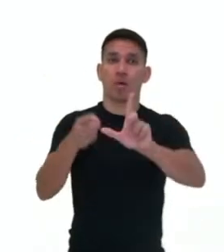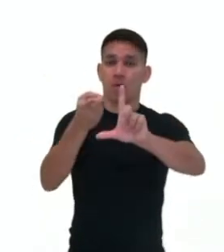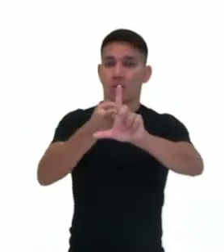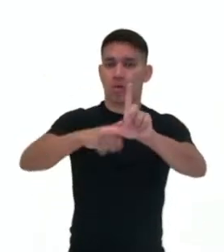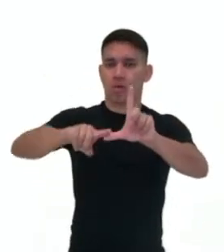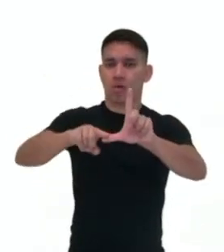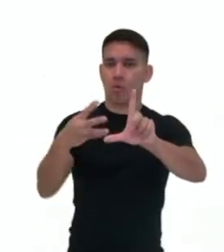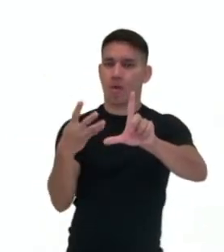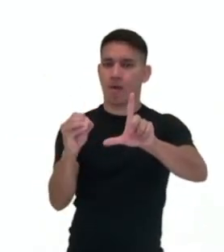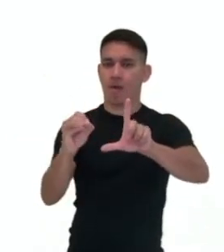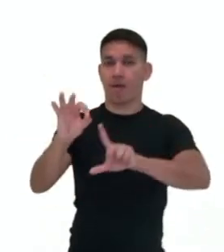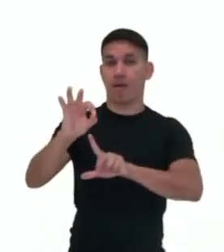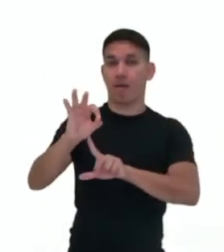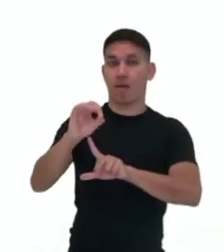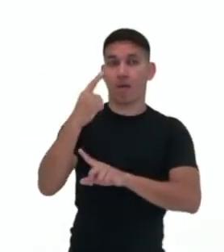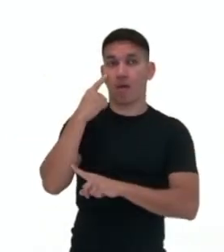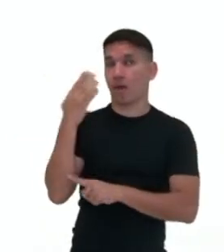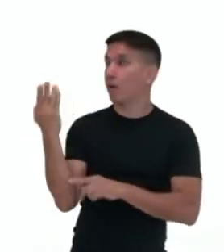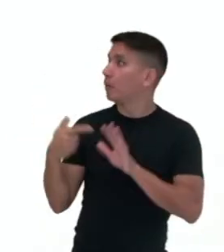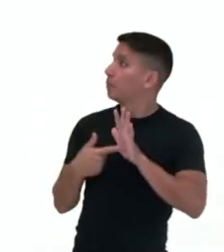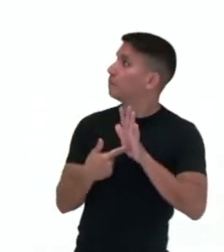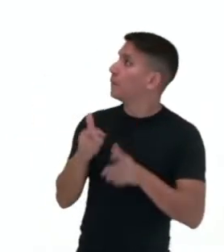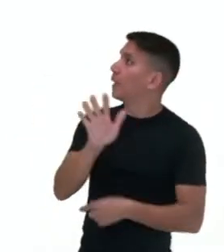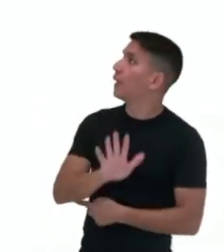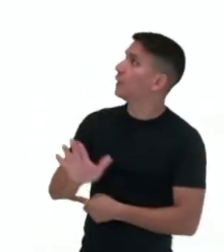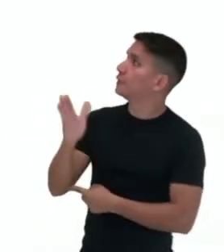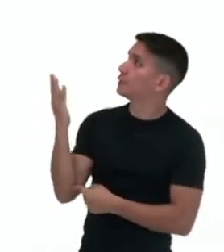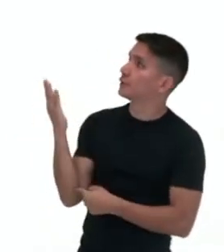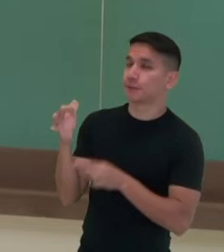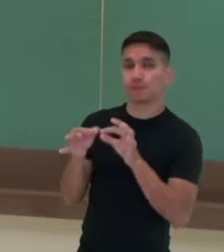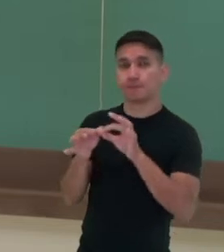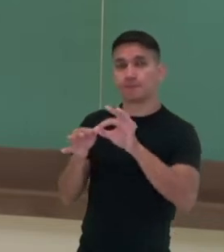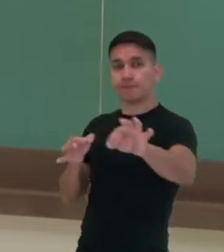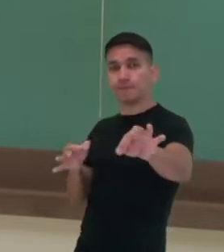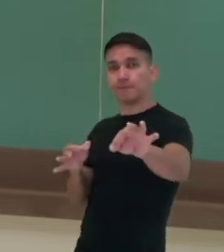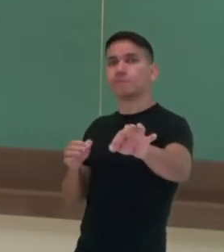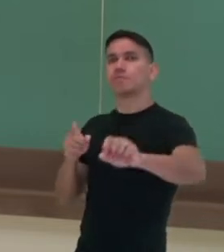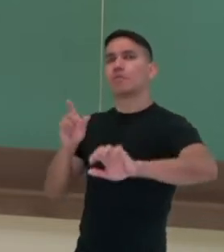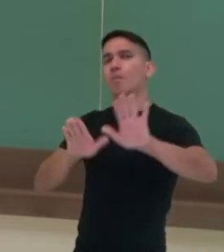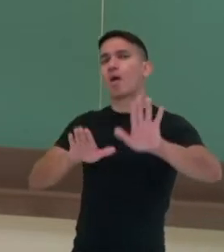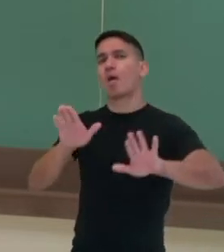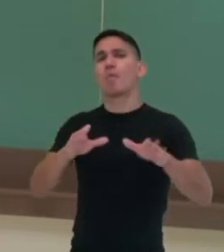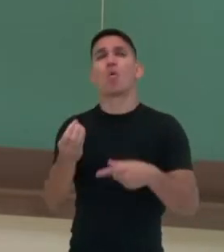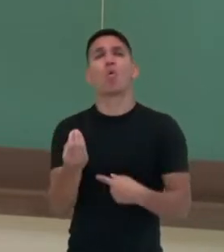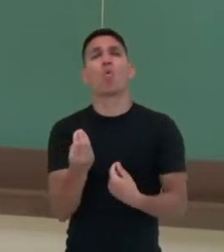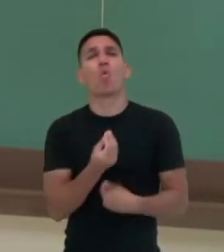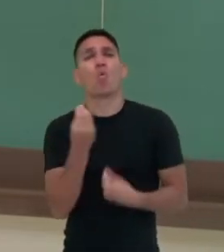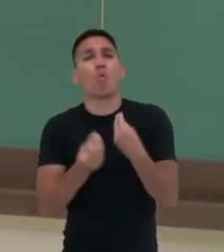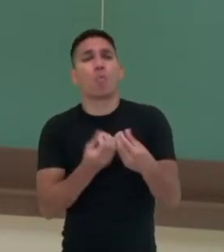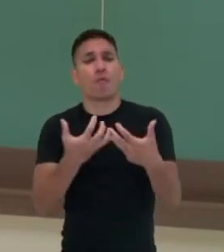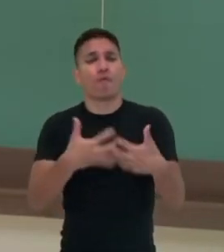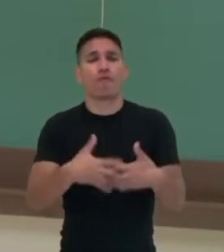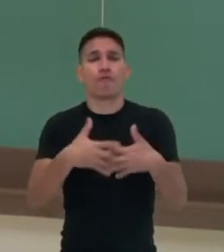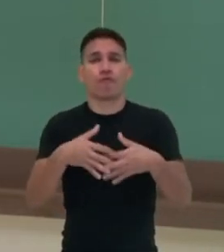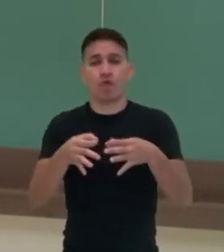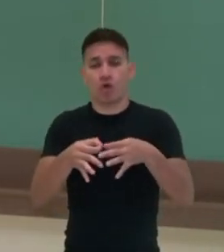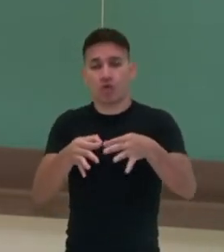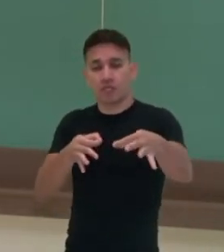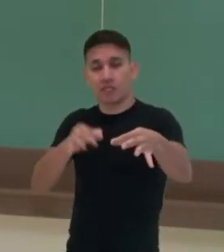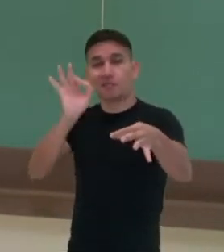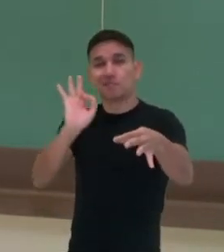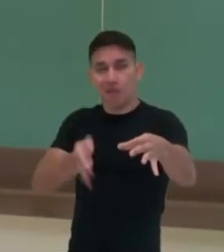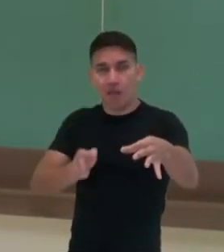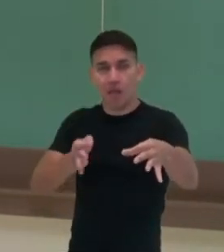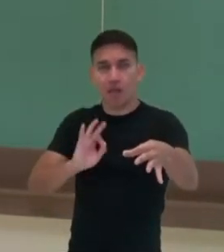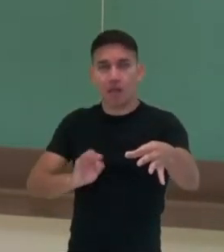tá? Como mostrado na ilustração. Então, ali na ilustração tem mais ou menos uma ideia de como que, né, seria essa distância ideal